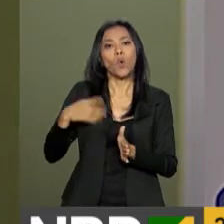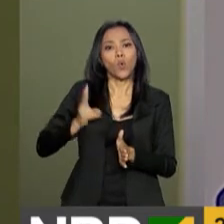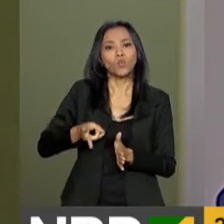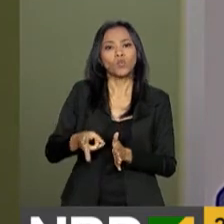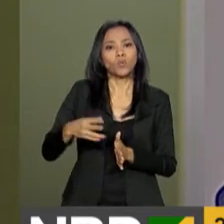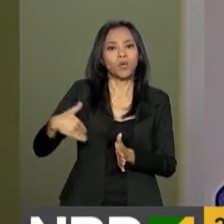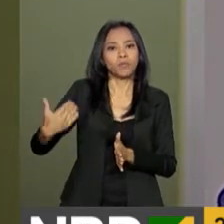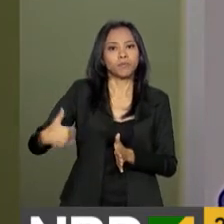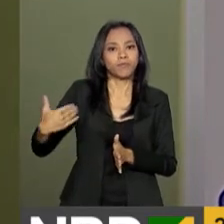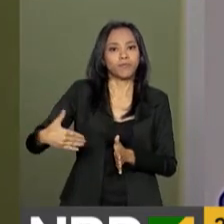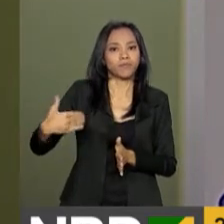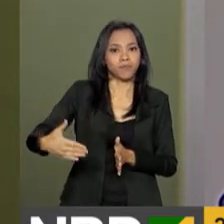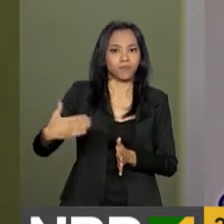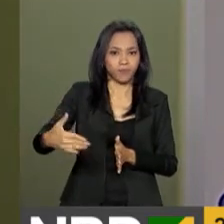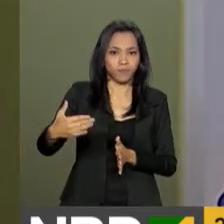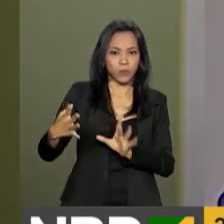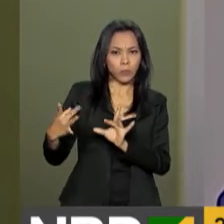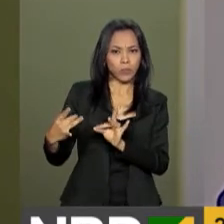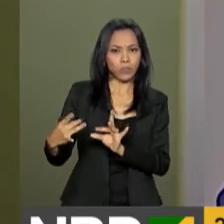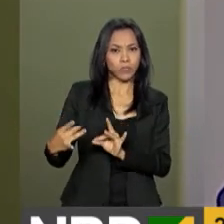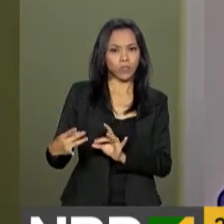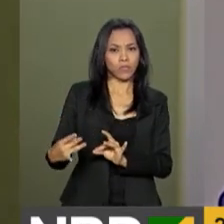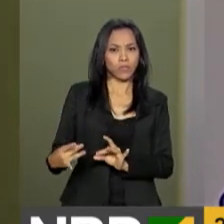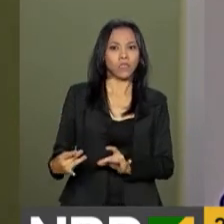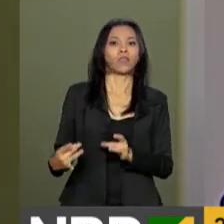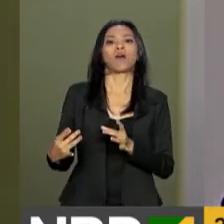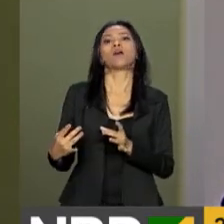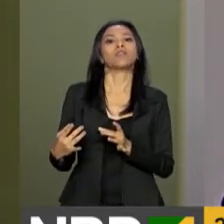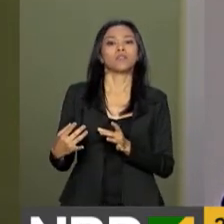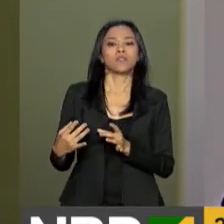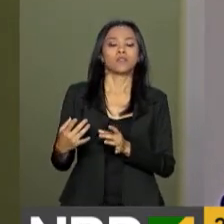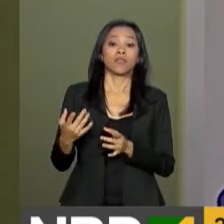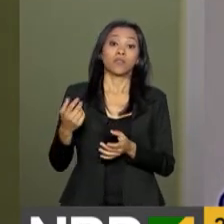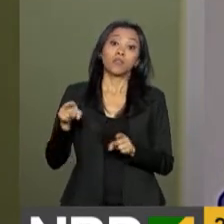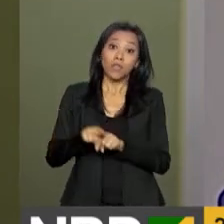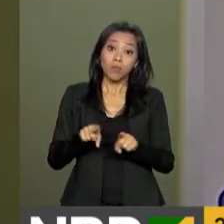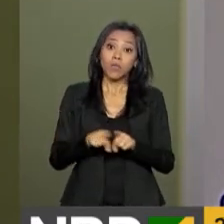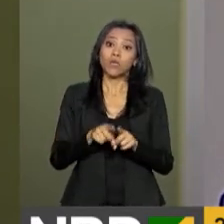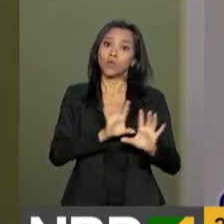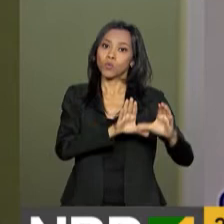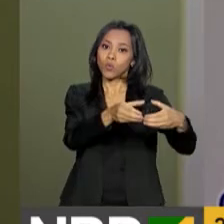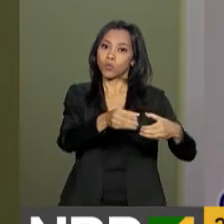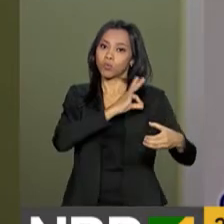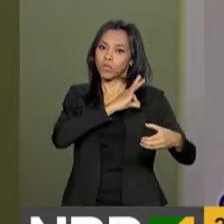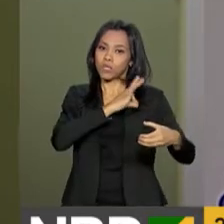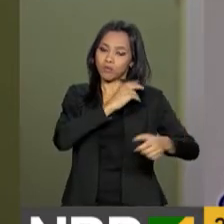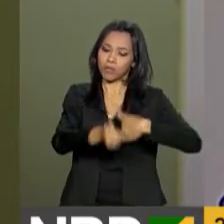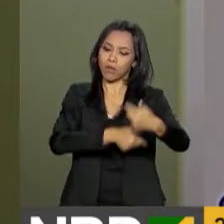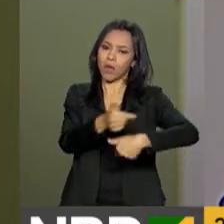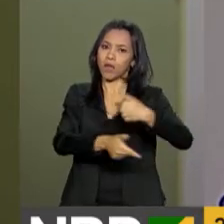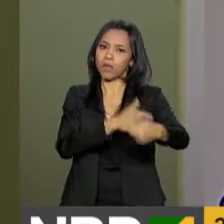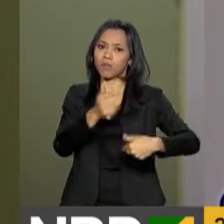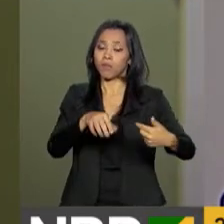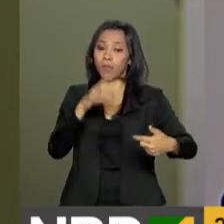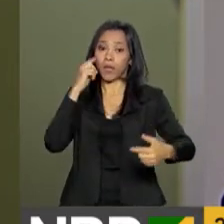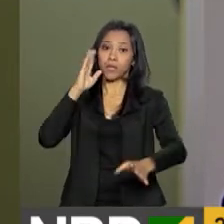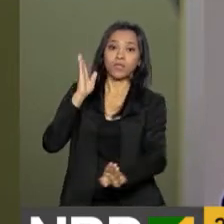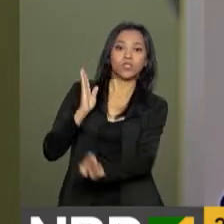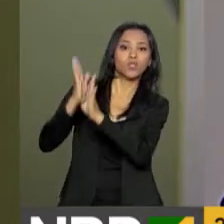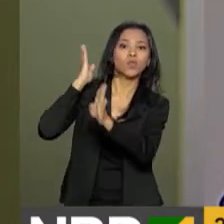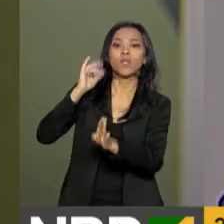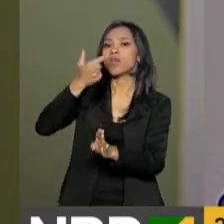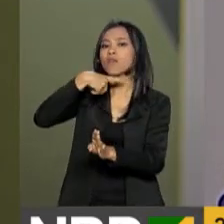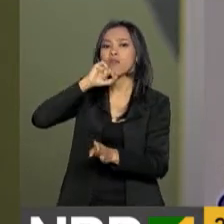método e critério as autoridades competentes trabalha para que os responsáveis sejam